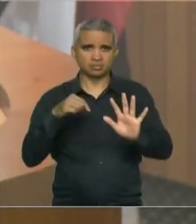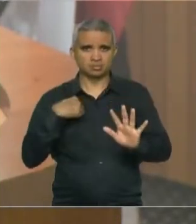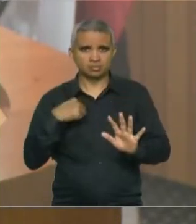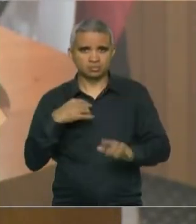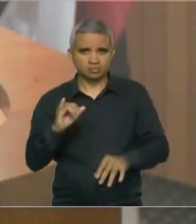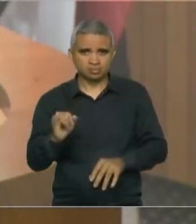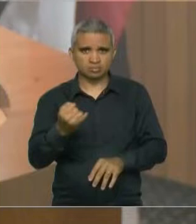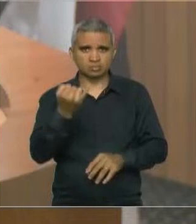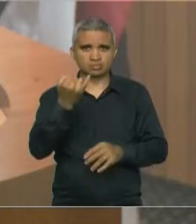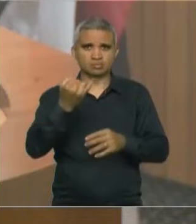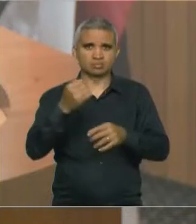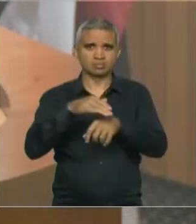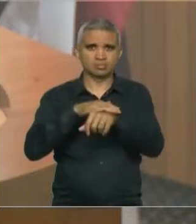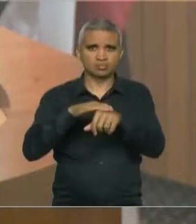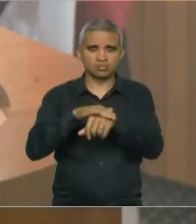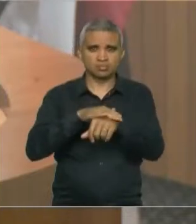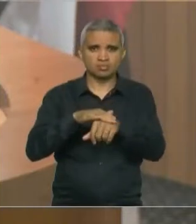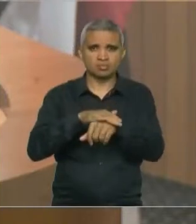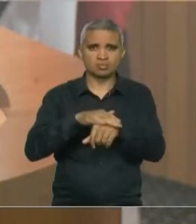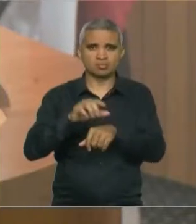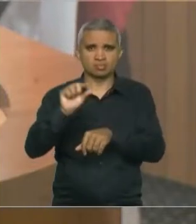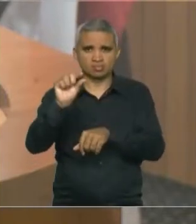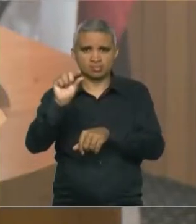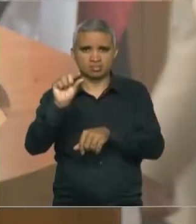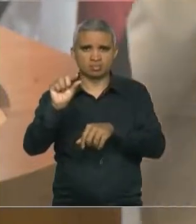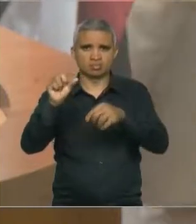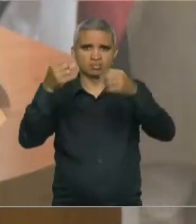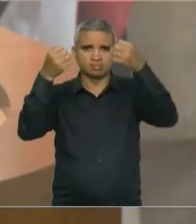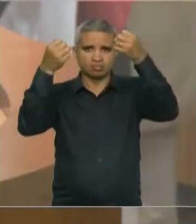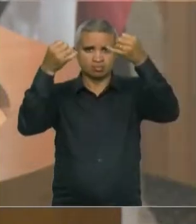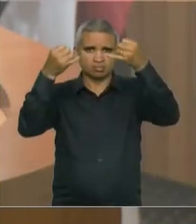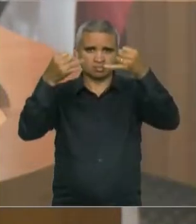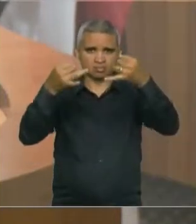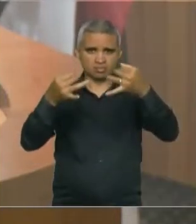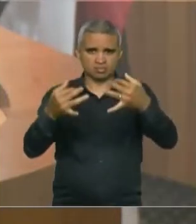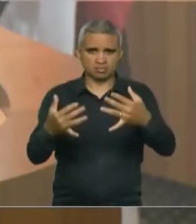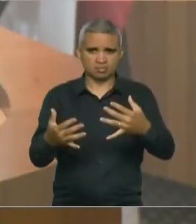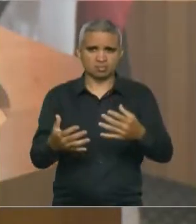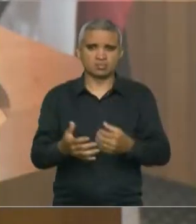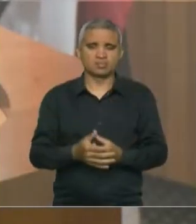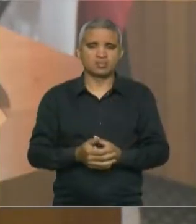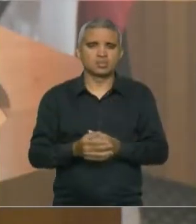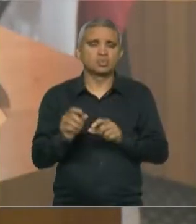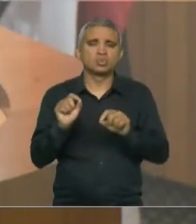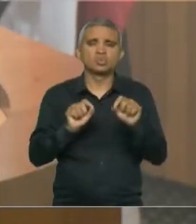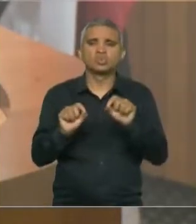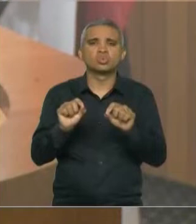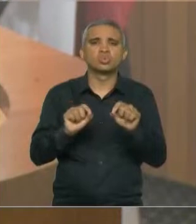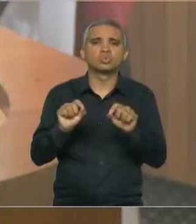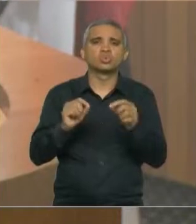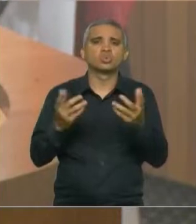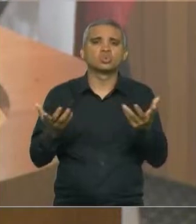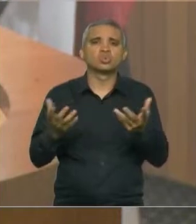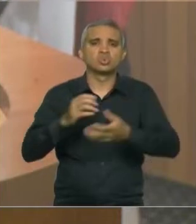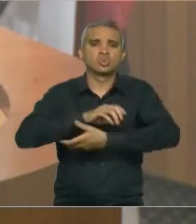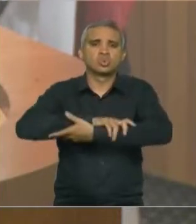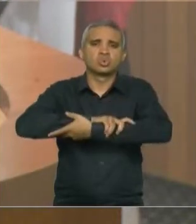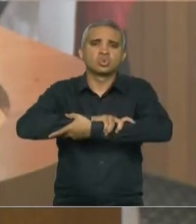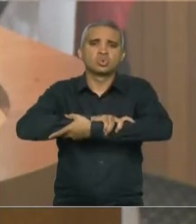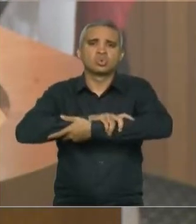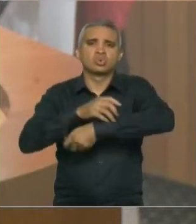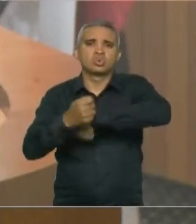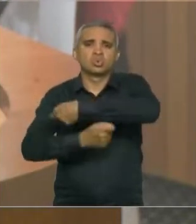conversando um pouco sobre, afinal de contas, o que são esses consórcios intermunicipais de